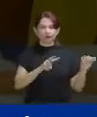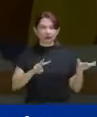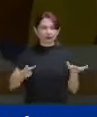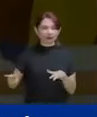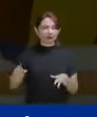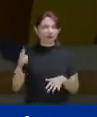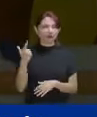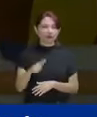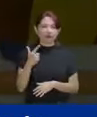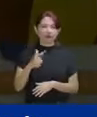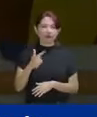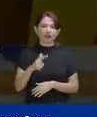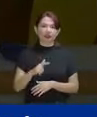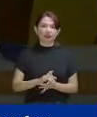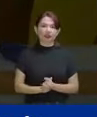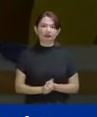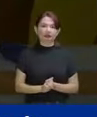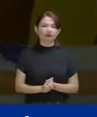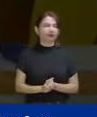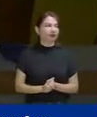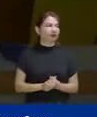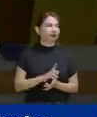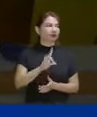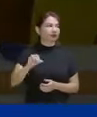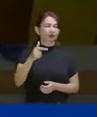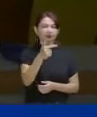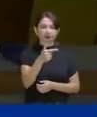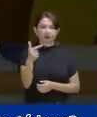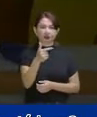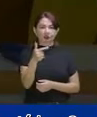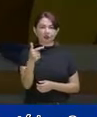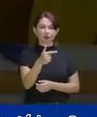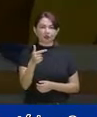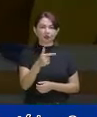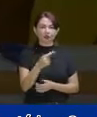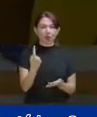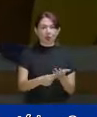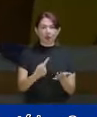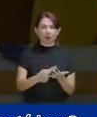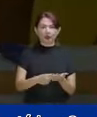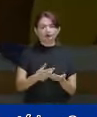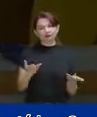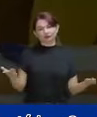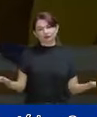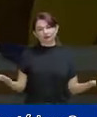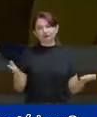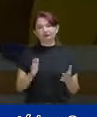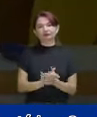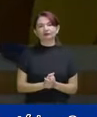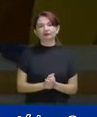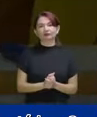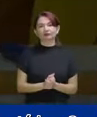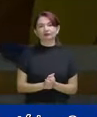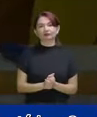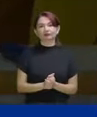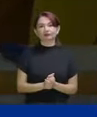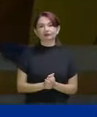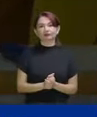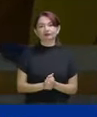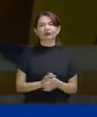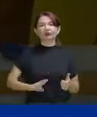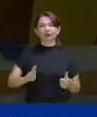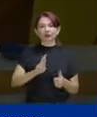nós não teremos sessão, só segunda-feira, dia 22 é a próxima, que está marcada. Desejar aos eminentes pares, a